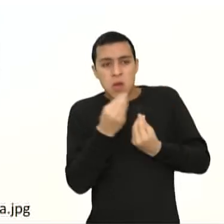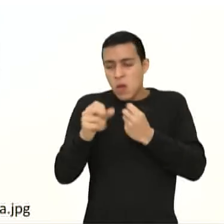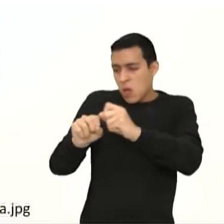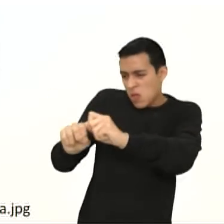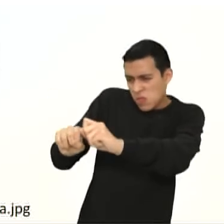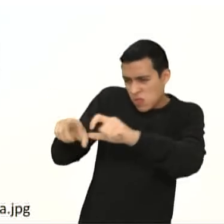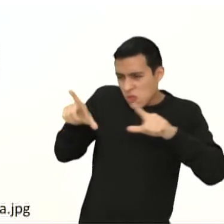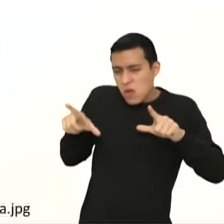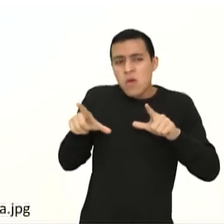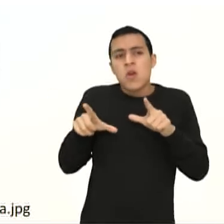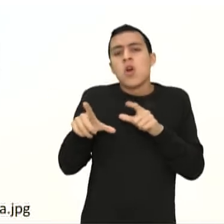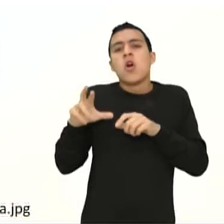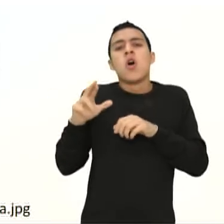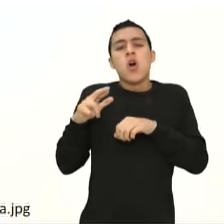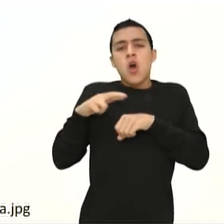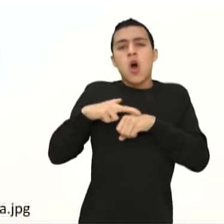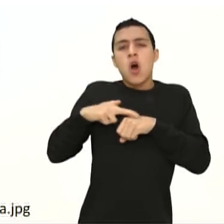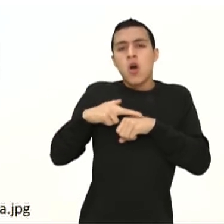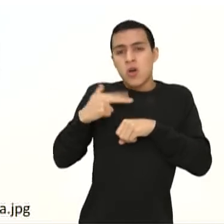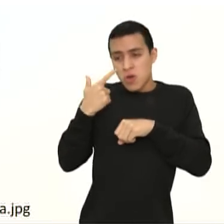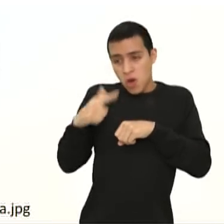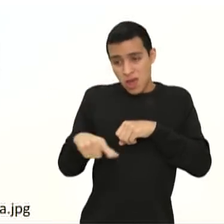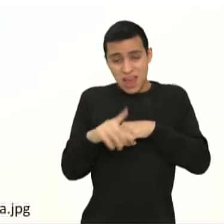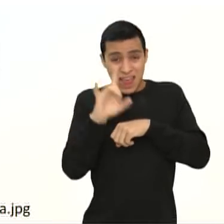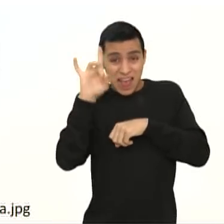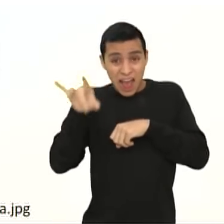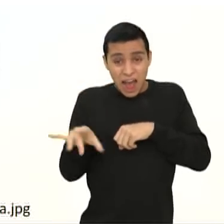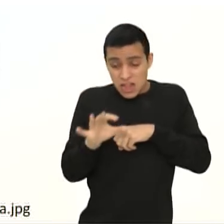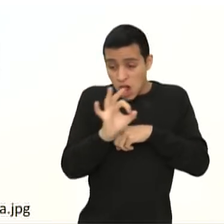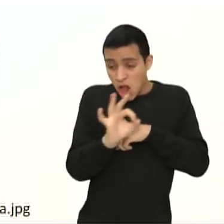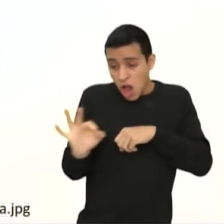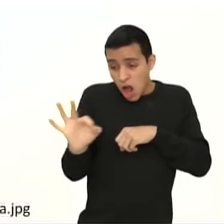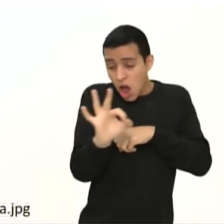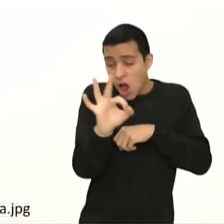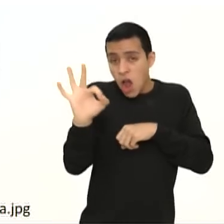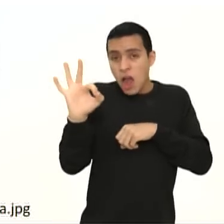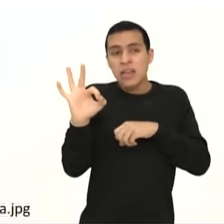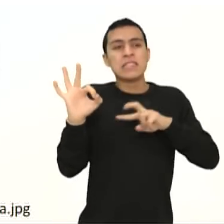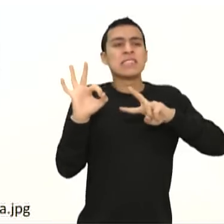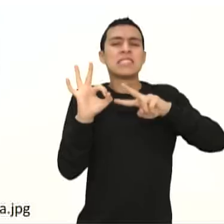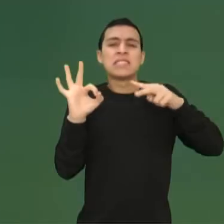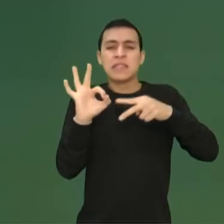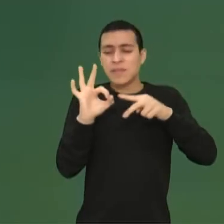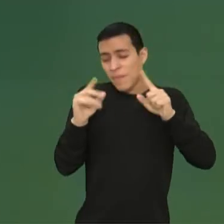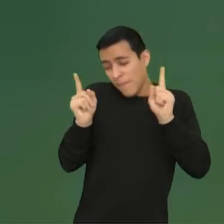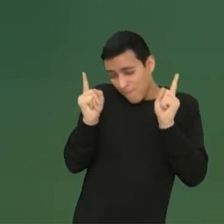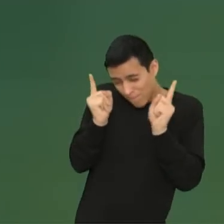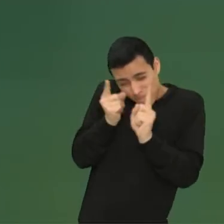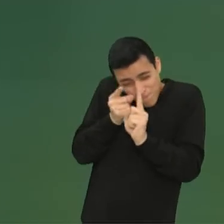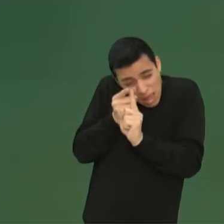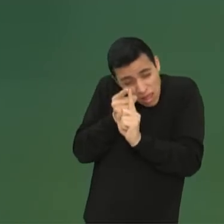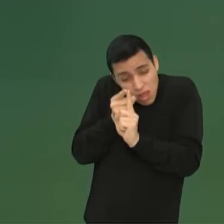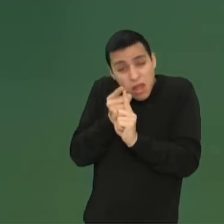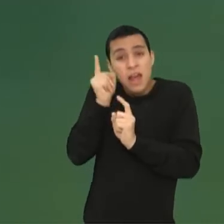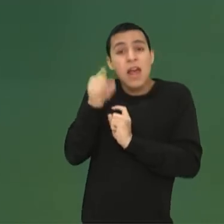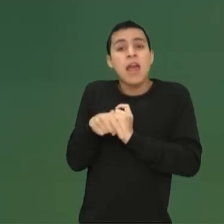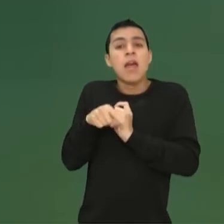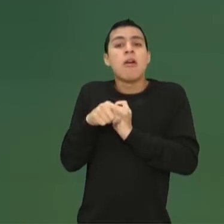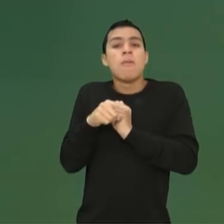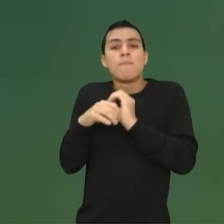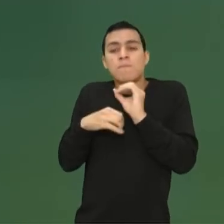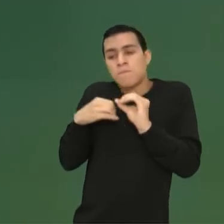aqui em roxinho, a imagem. Cada bolinha dessas representa a menor unidade, uma